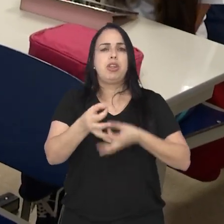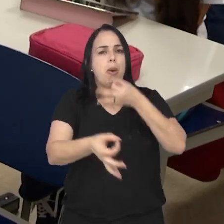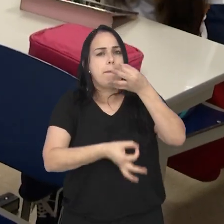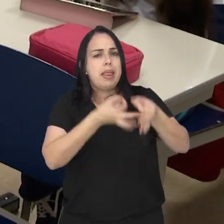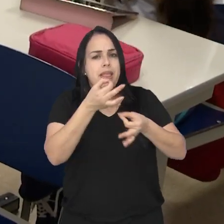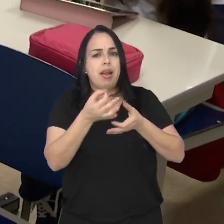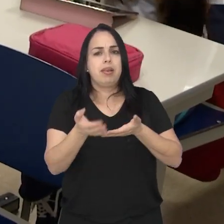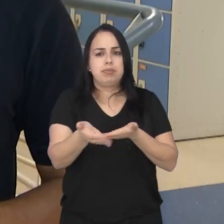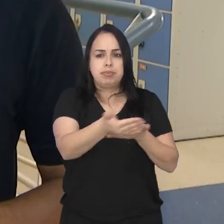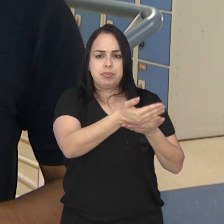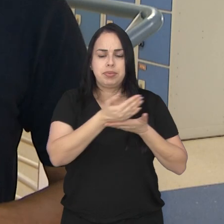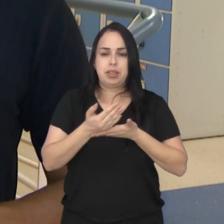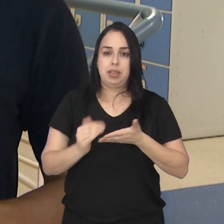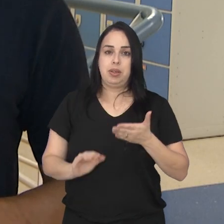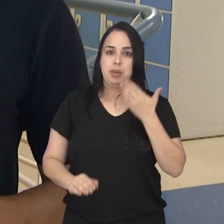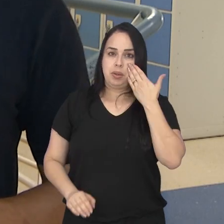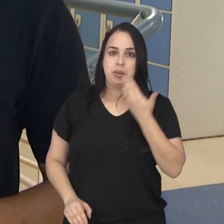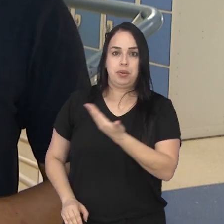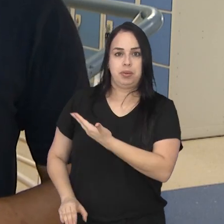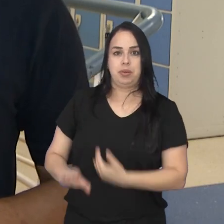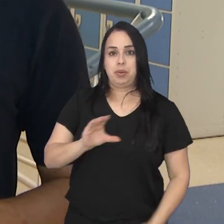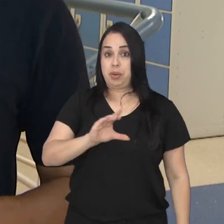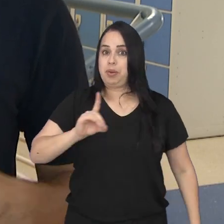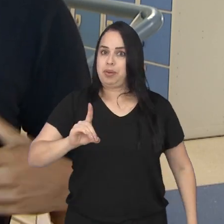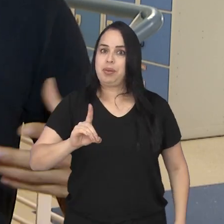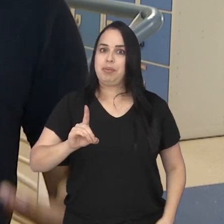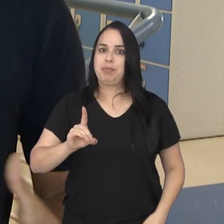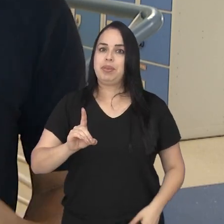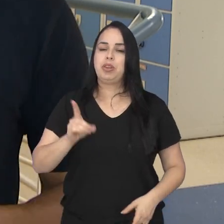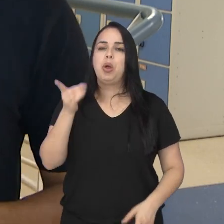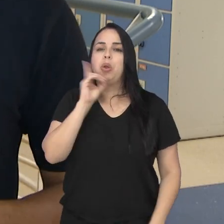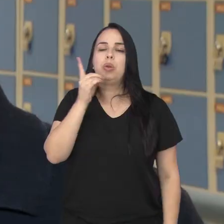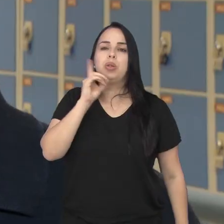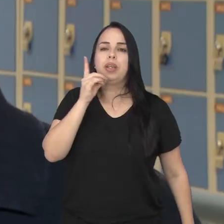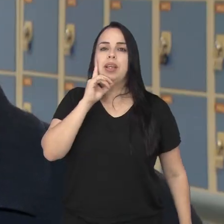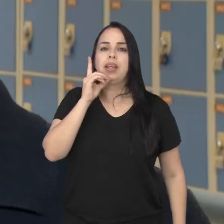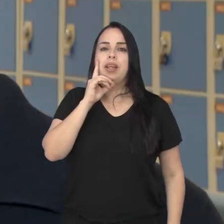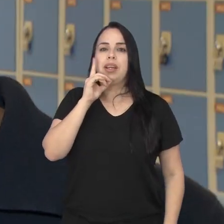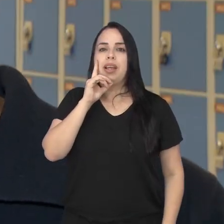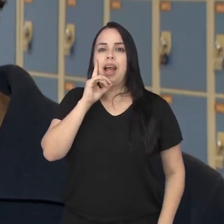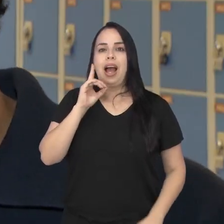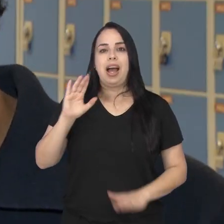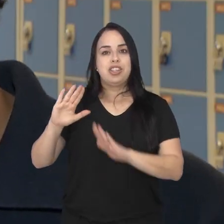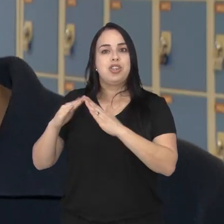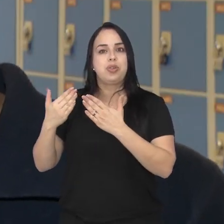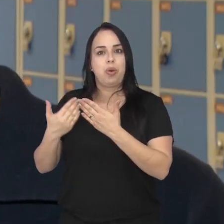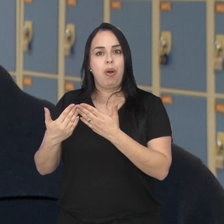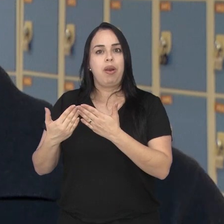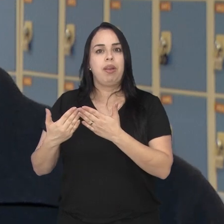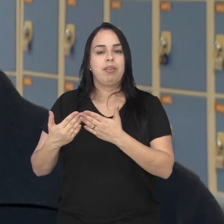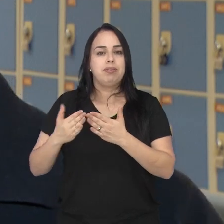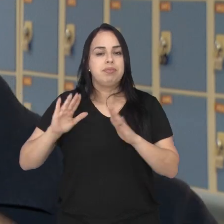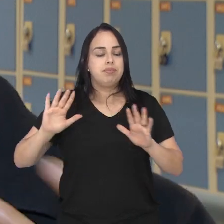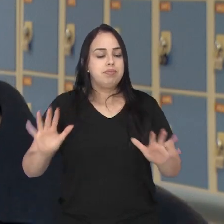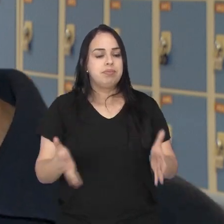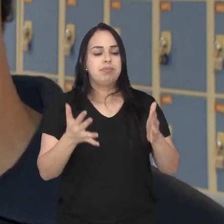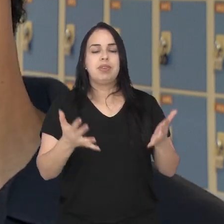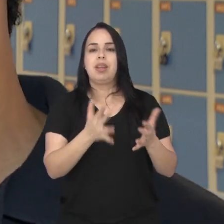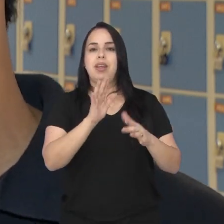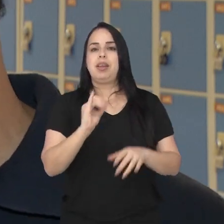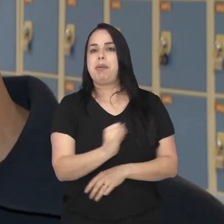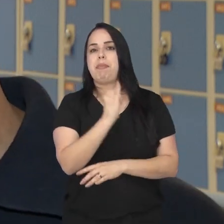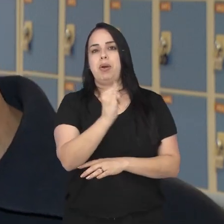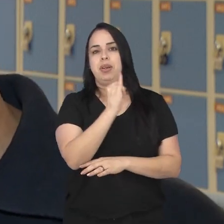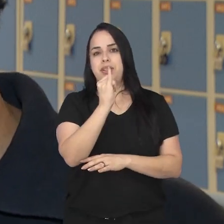para ouvir os alunos segundo o coordenador pedagógico a cada dia as escolas ocupam um papel mais importante na vida